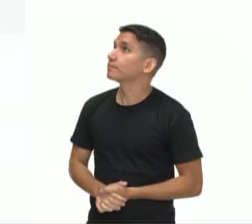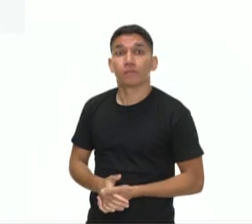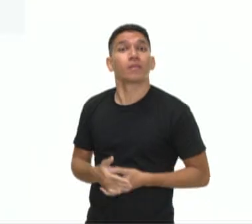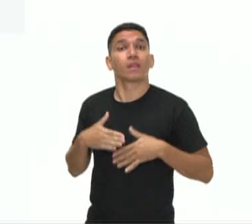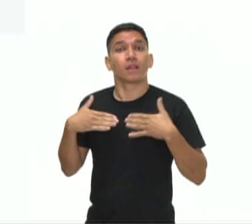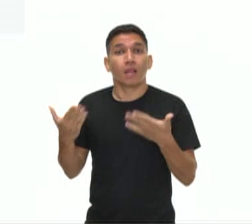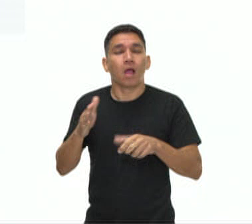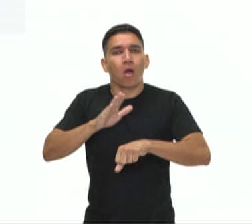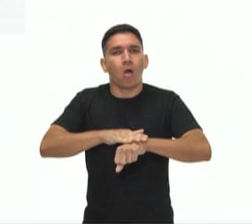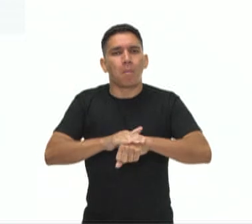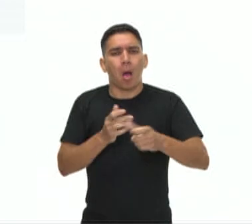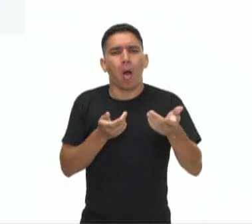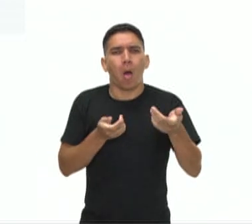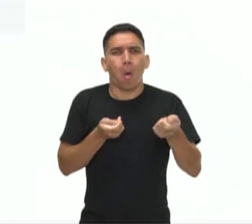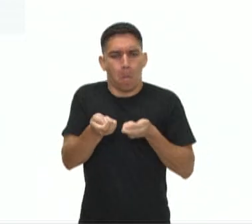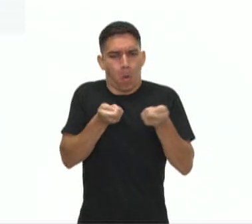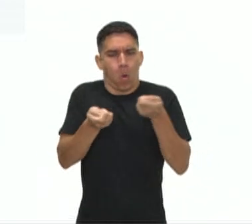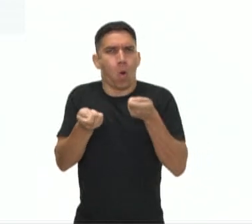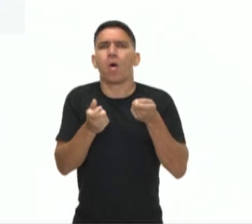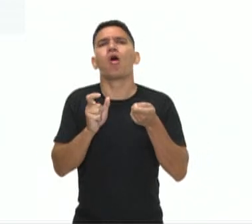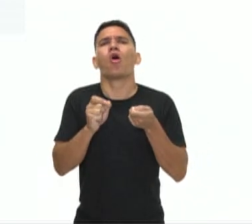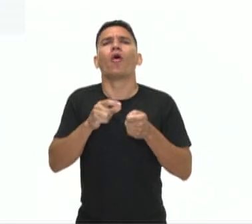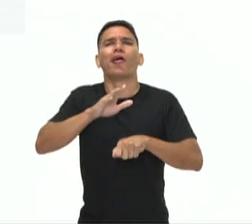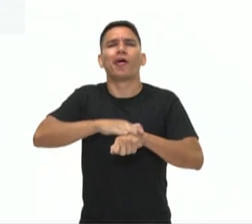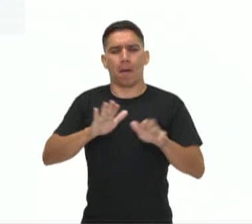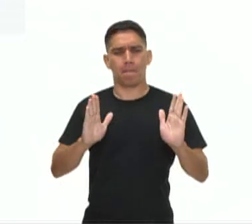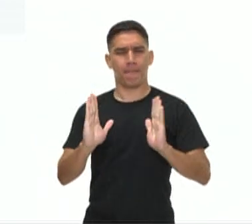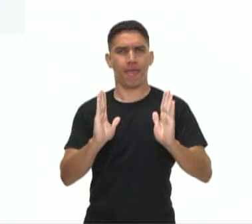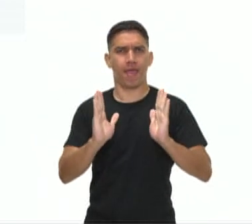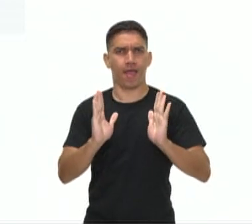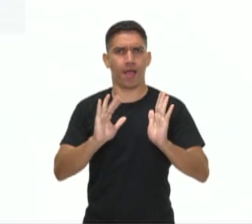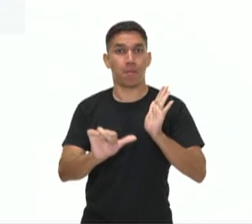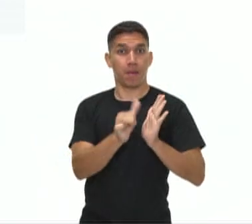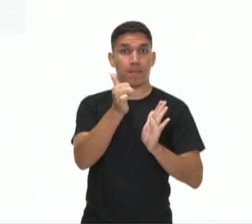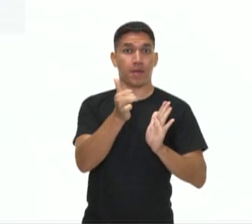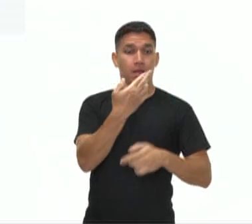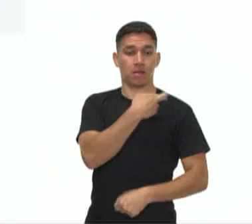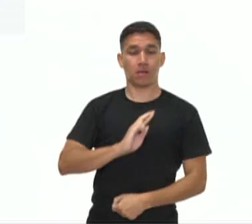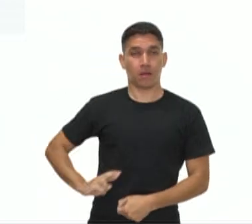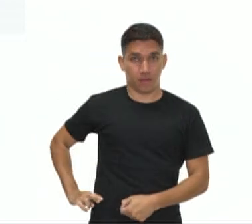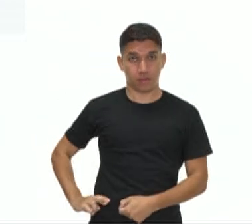poder nesse período, né, relacionado à Primeira República no Brasil,